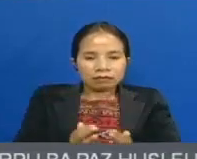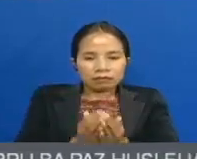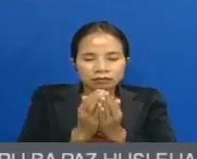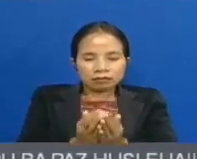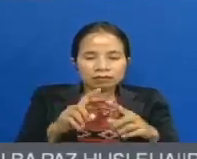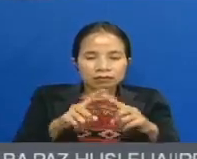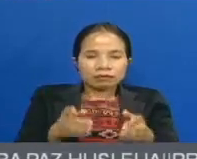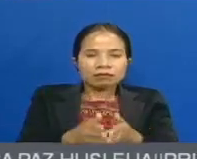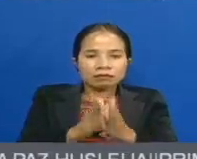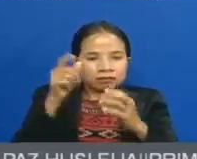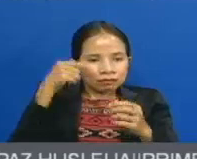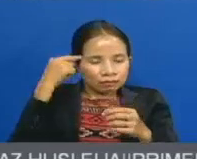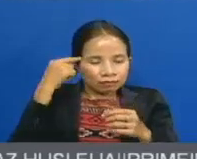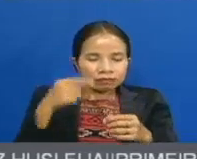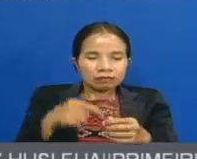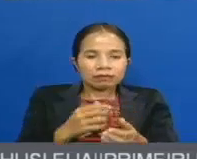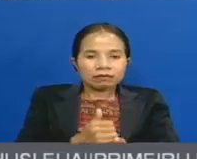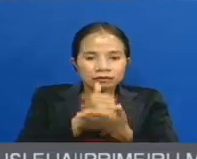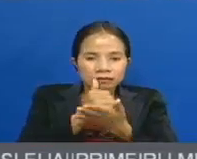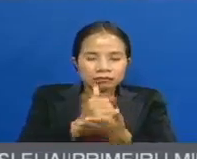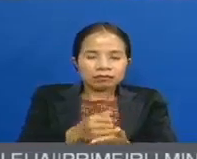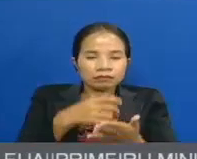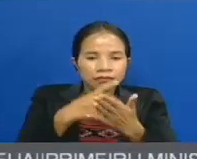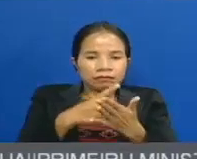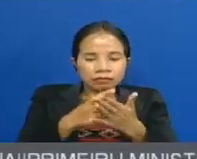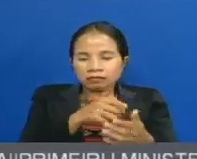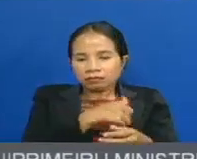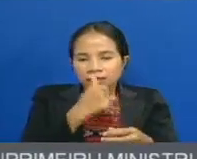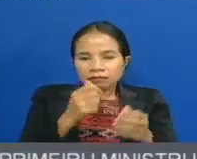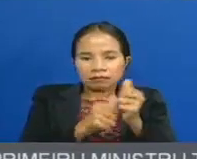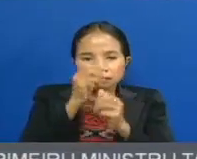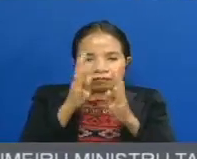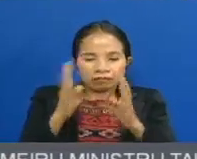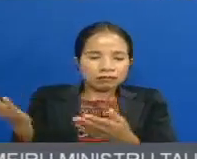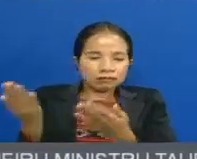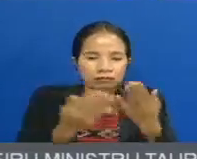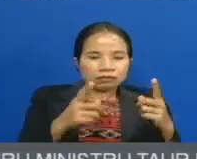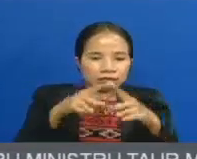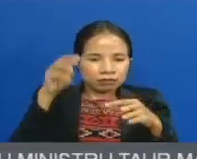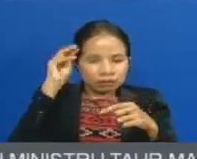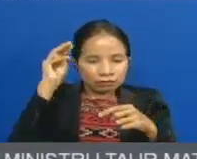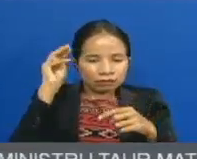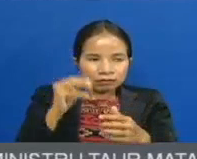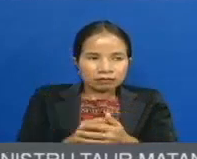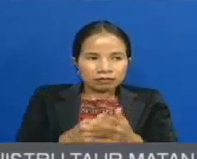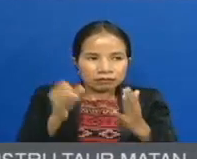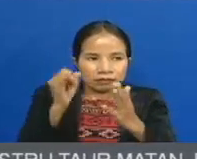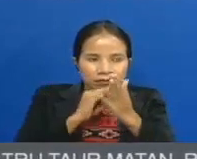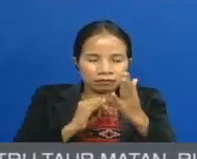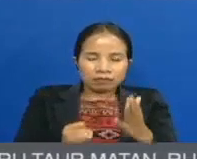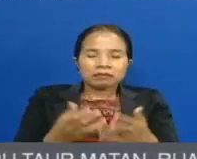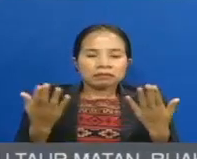bem nehuso ba governo atu atendemos proposta balung nebe pescador sira submeto na ba ministério. Marcação ne baida